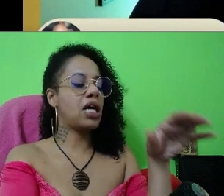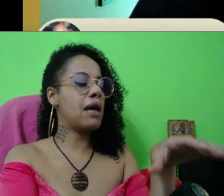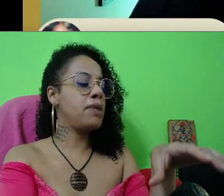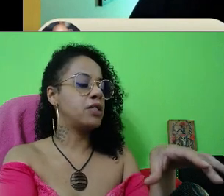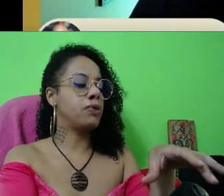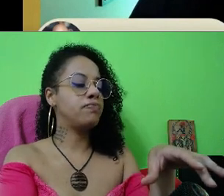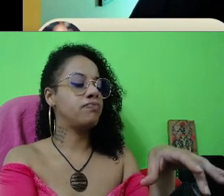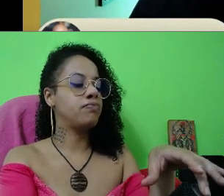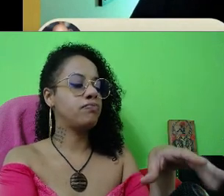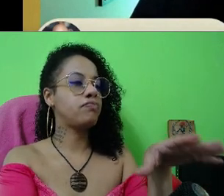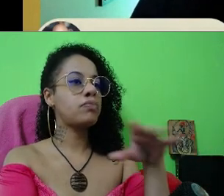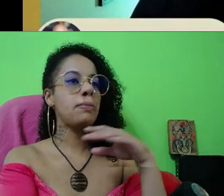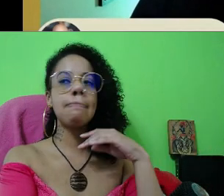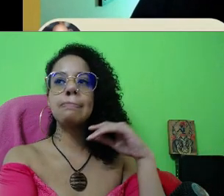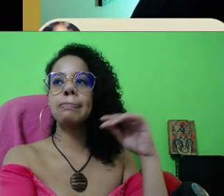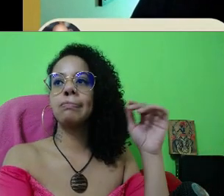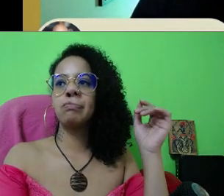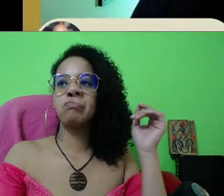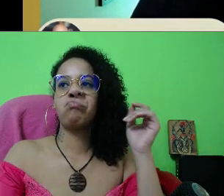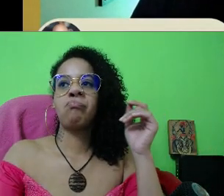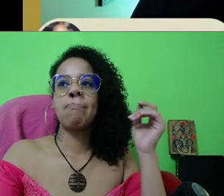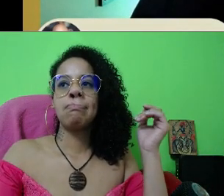mas não tem que te calar mesmo